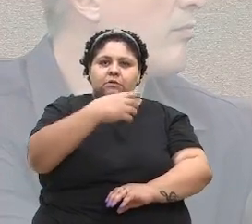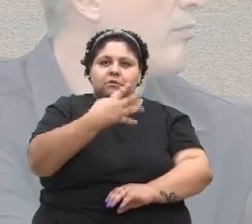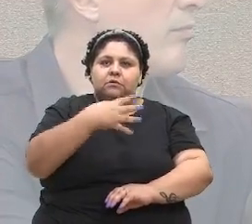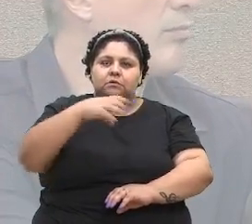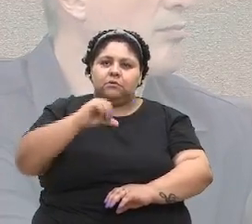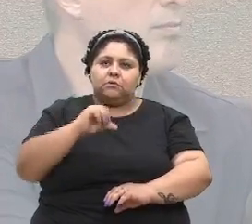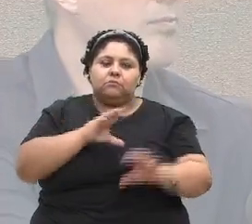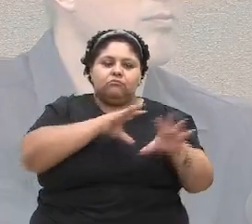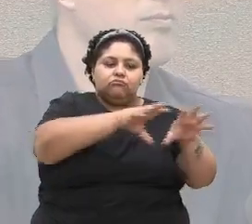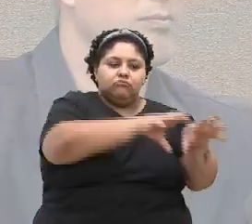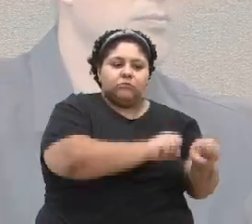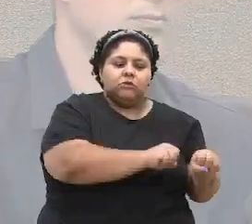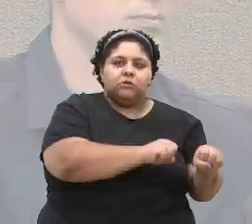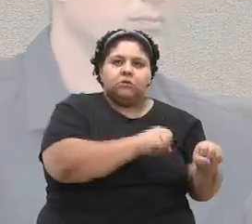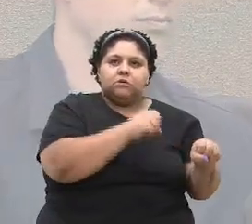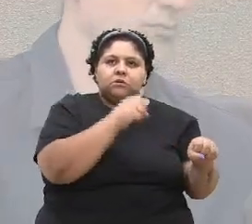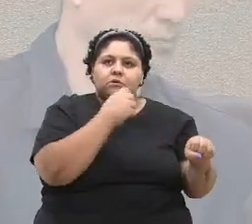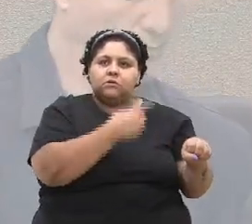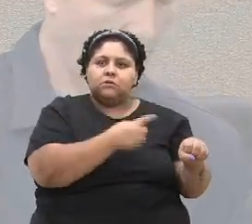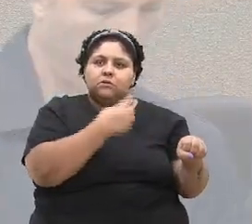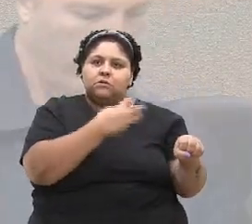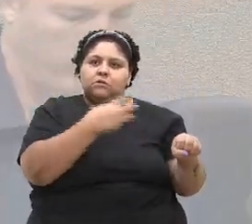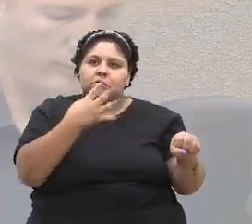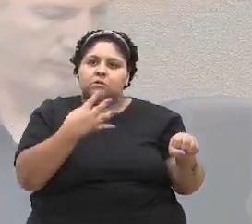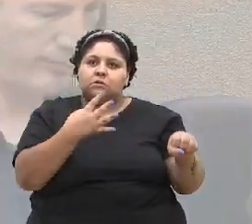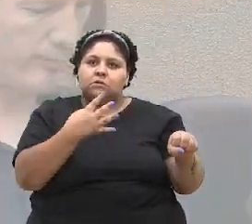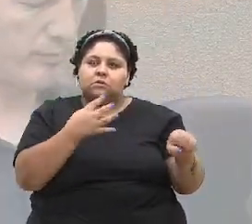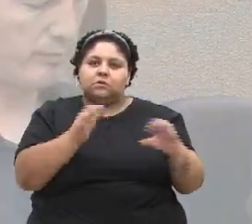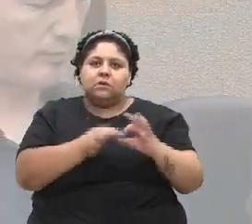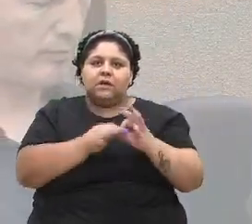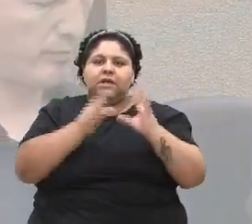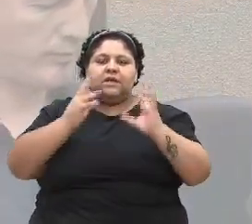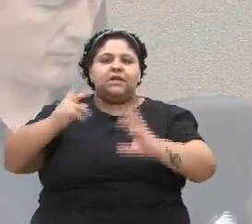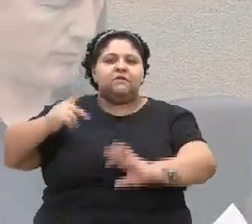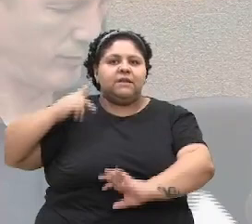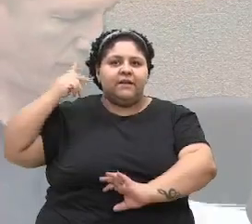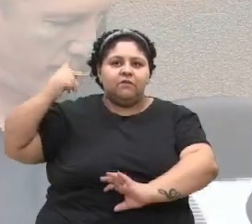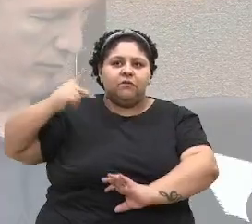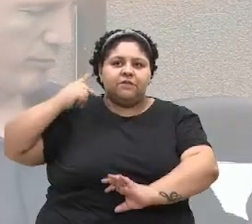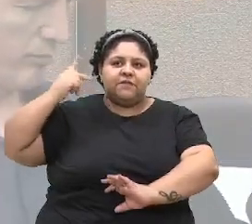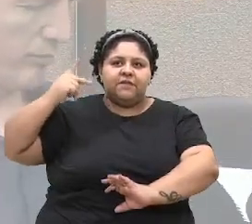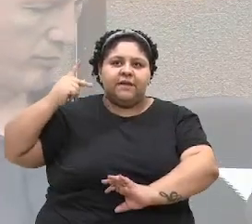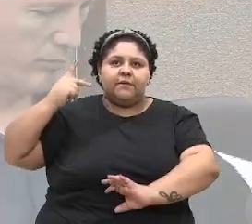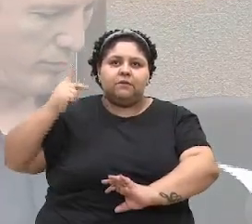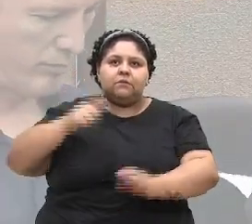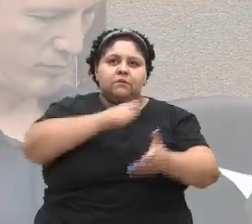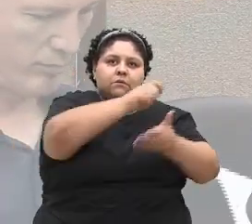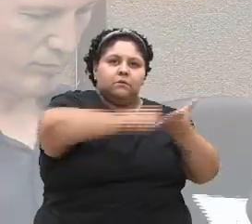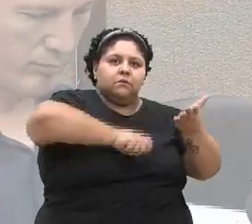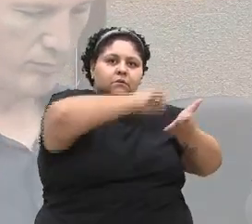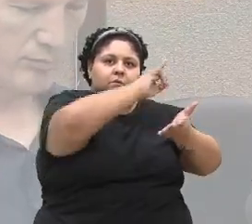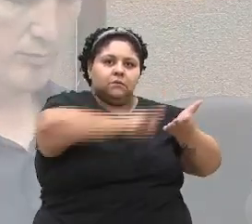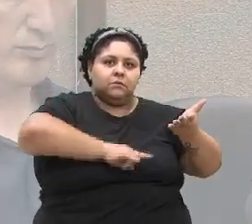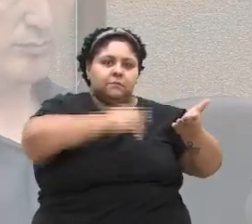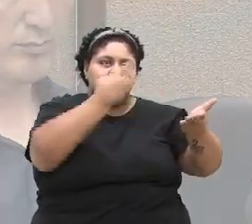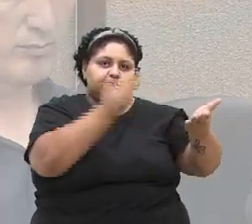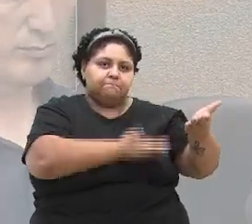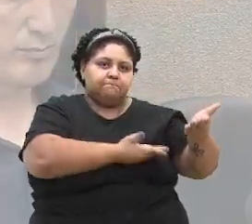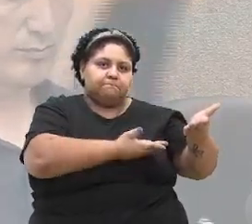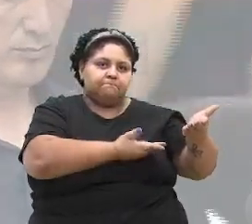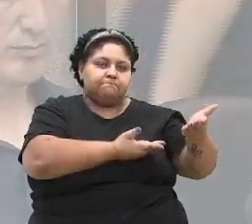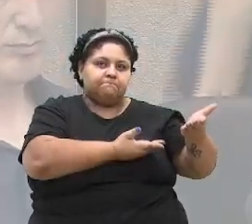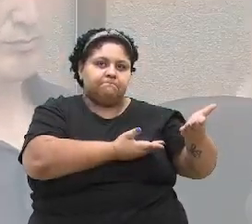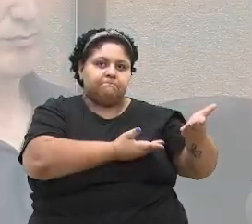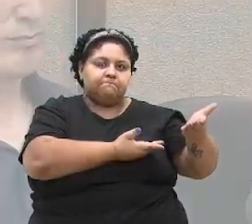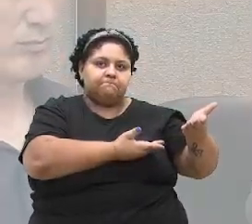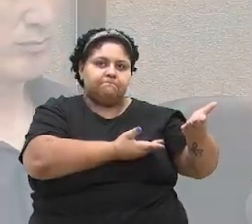da colonização e 134 anos da emancipação política. Assino esse documento